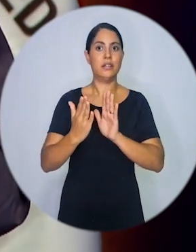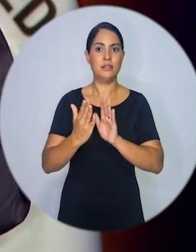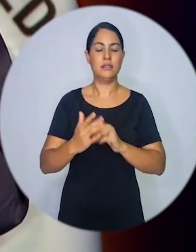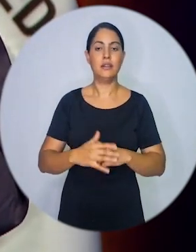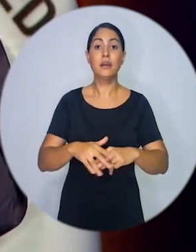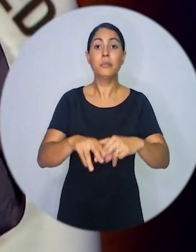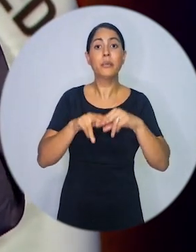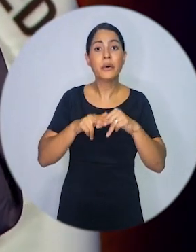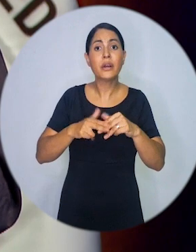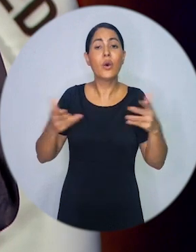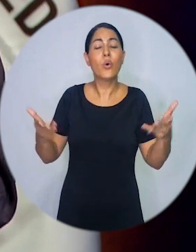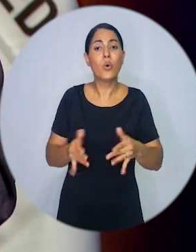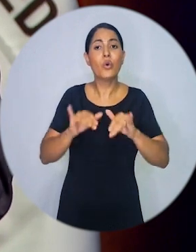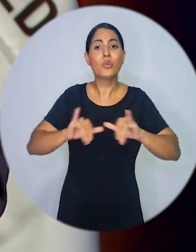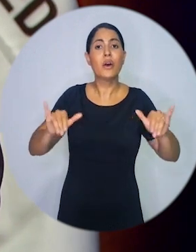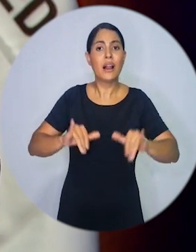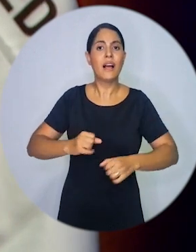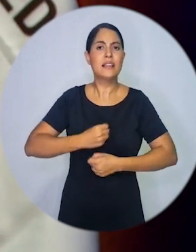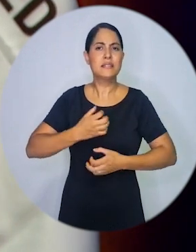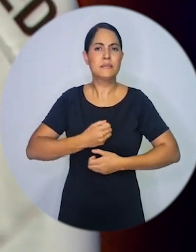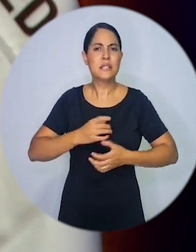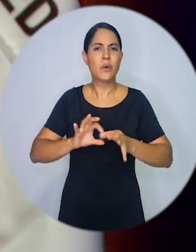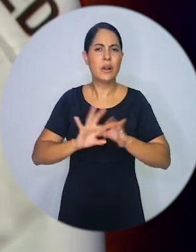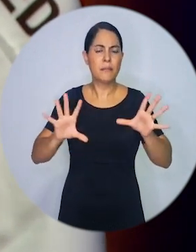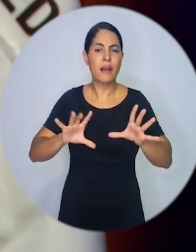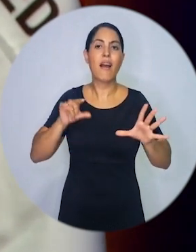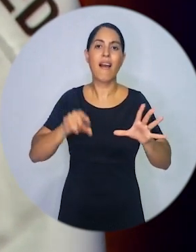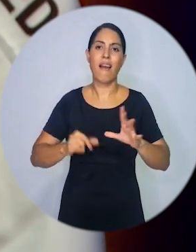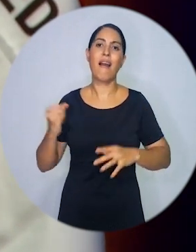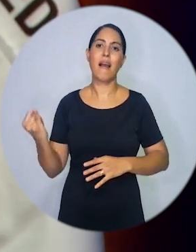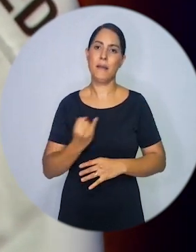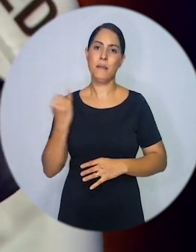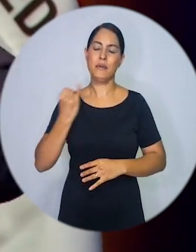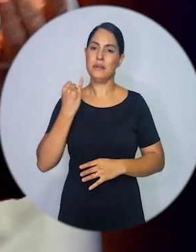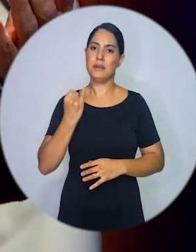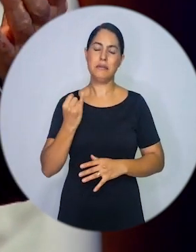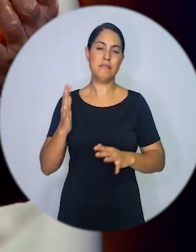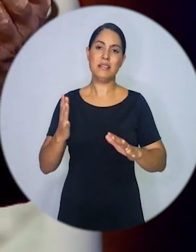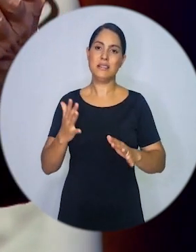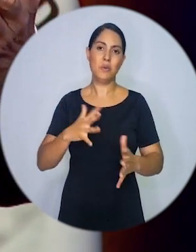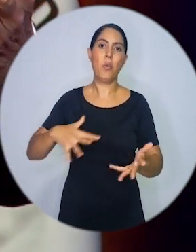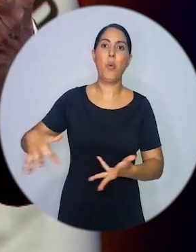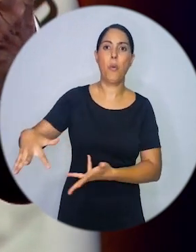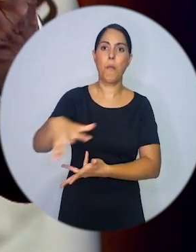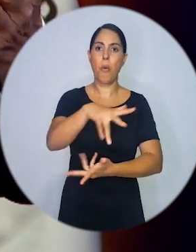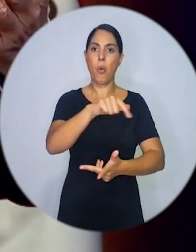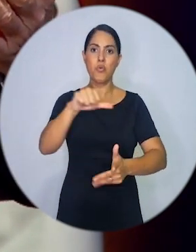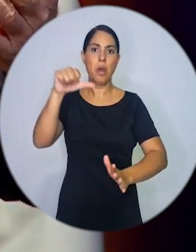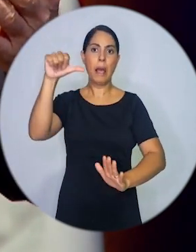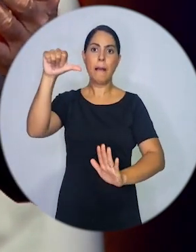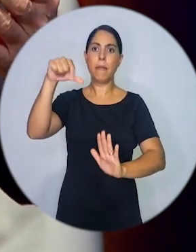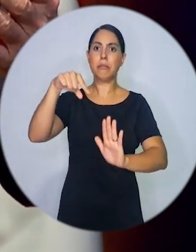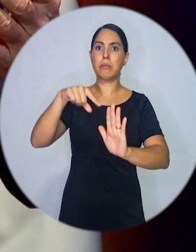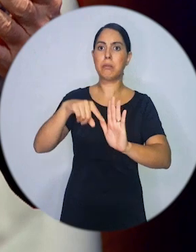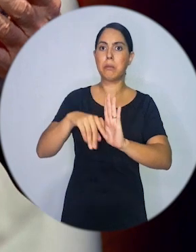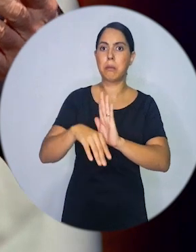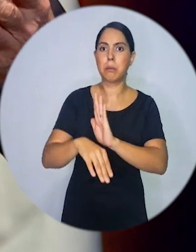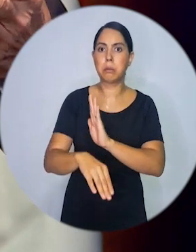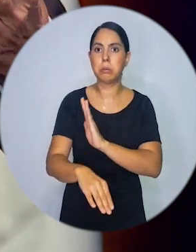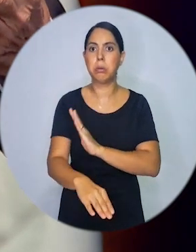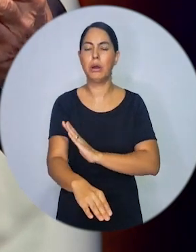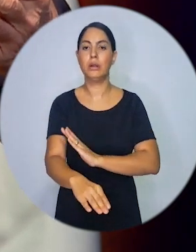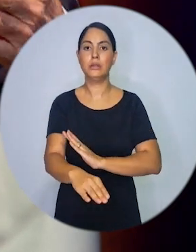nós estamos enfrentando. Porque a liberdade de expressão é muito importante, mas eu não gostaria de ver o mundo